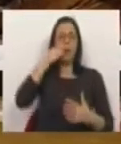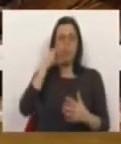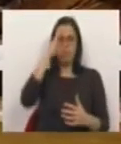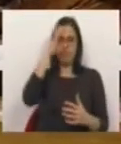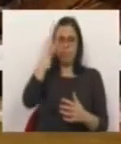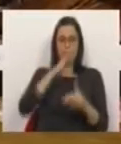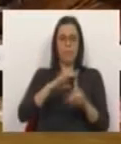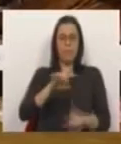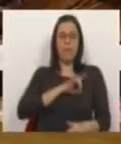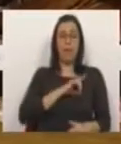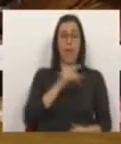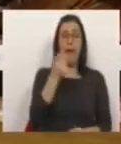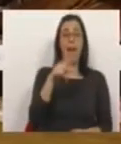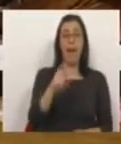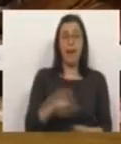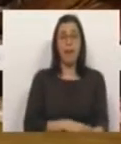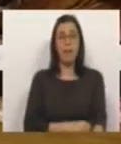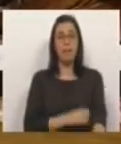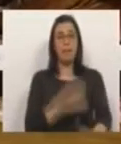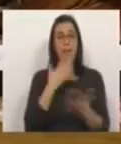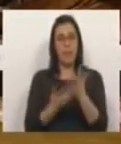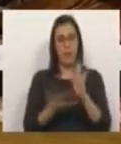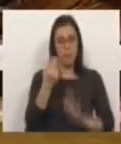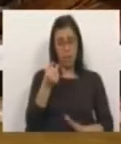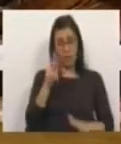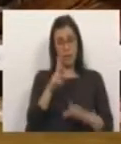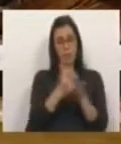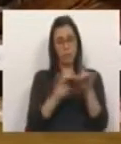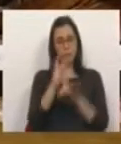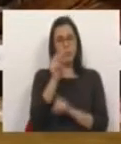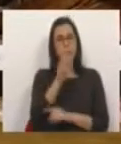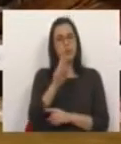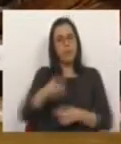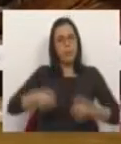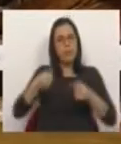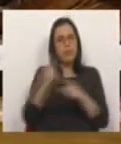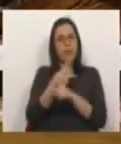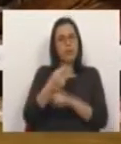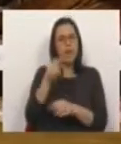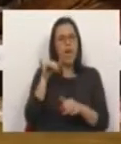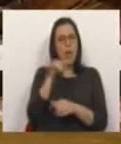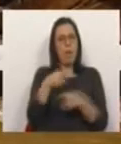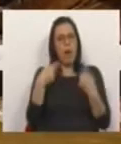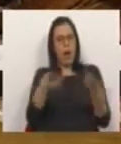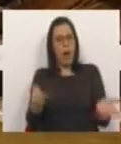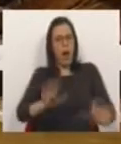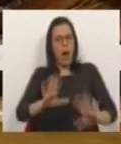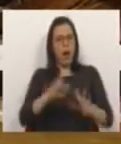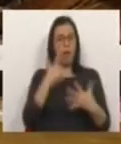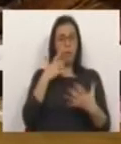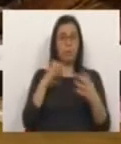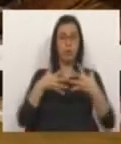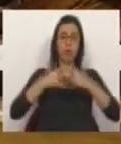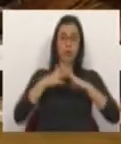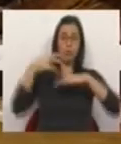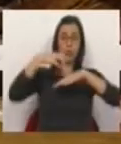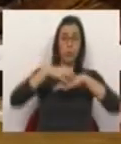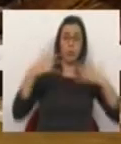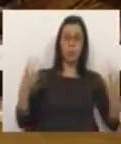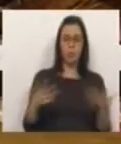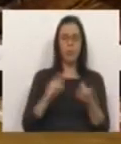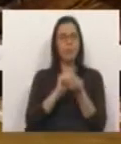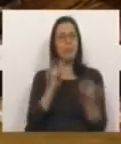consequências da privatização da ANA. O aumento das taxas e tarifas aeroportuárias, o desinvestimento significativo na infraestrutura,